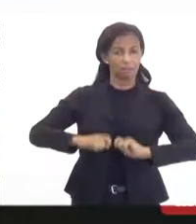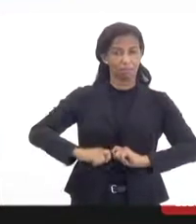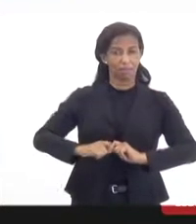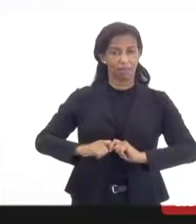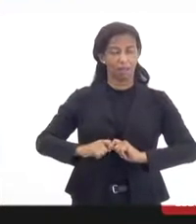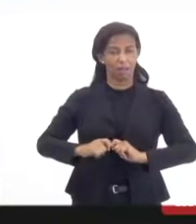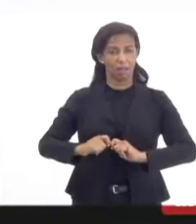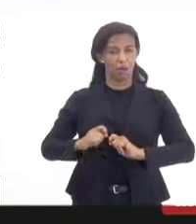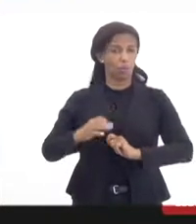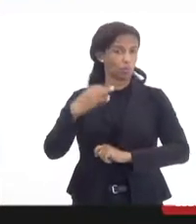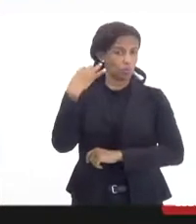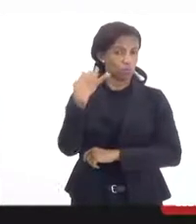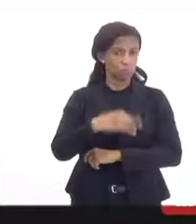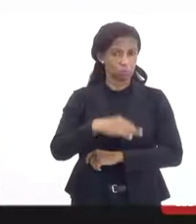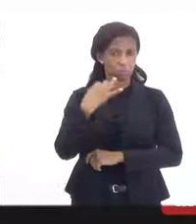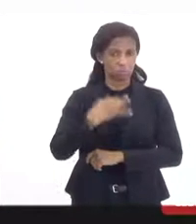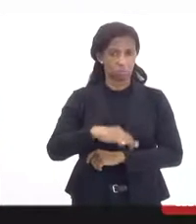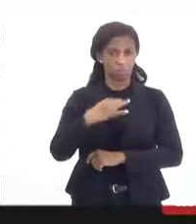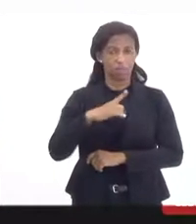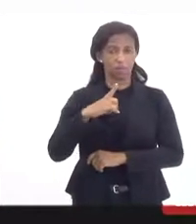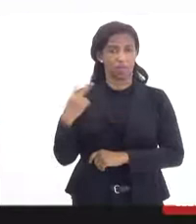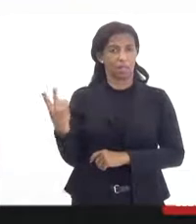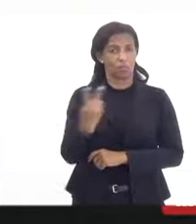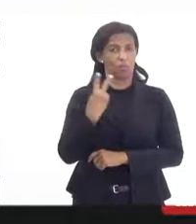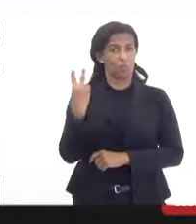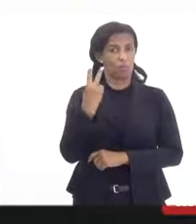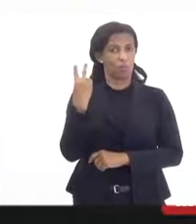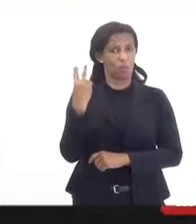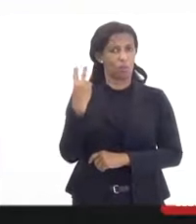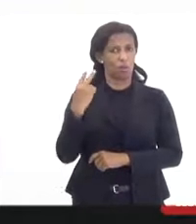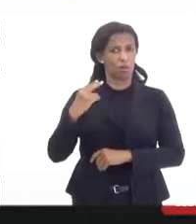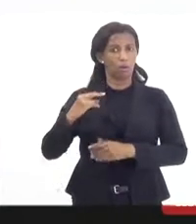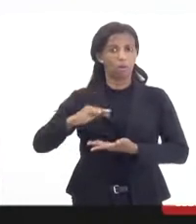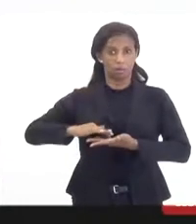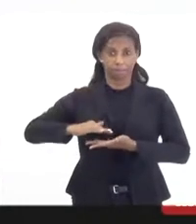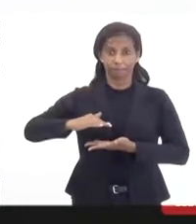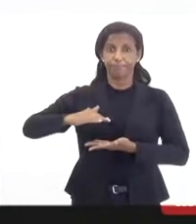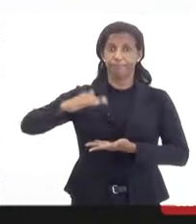com absoluta certeza, tem um valor relativamente alto,